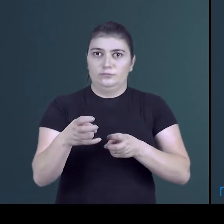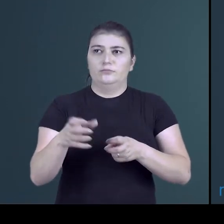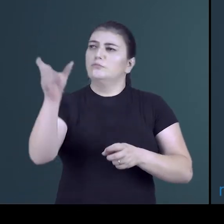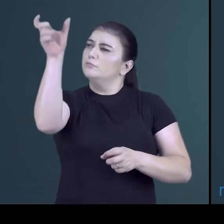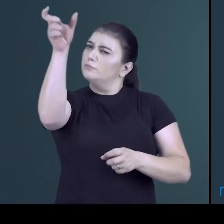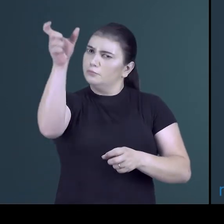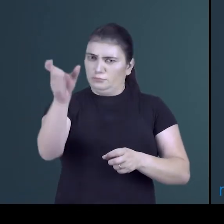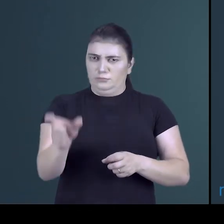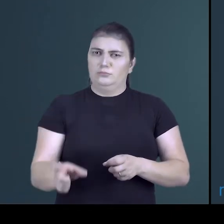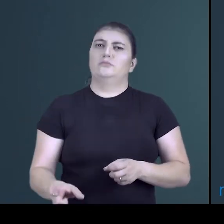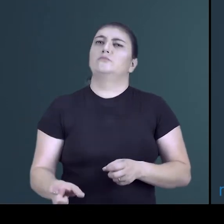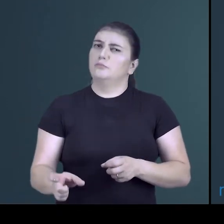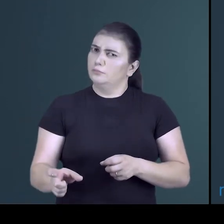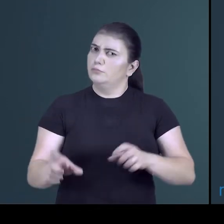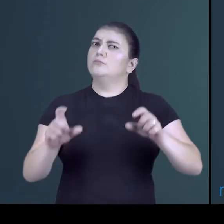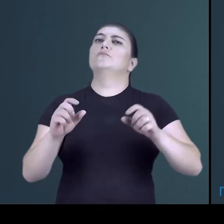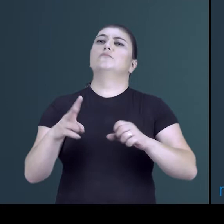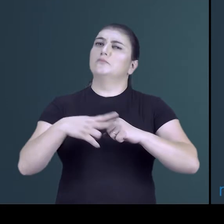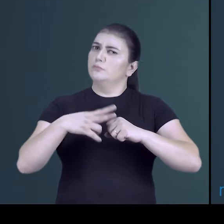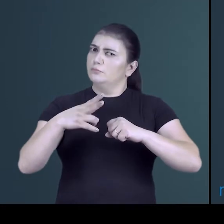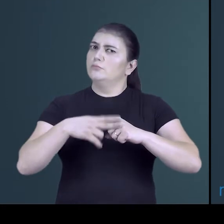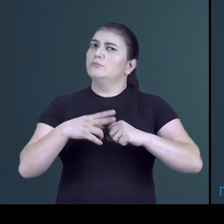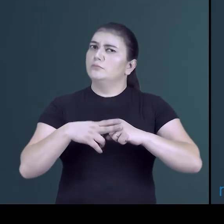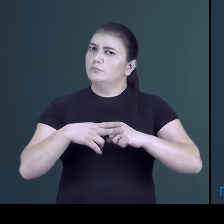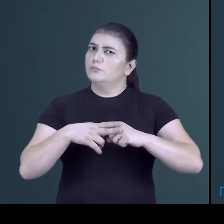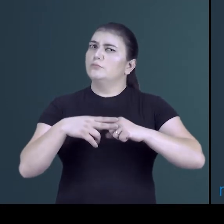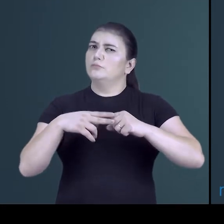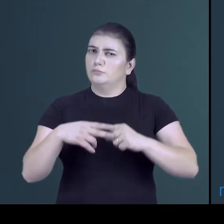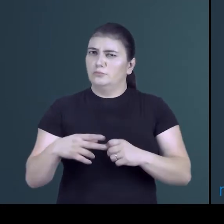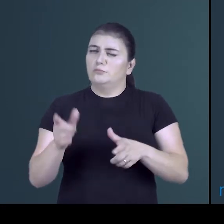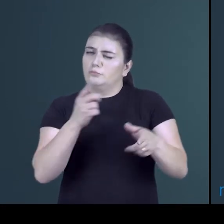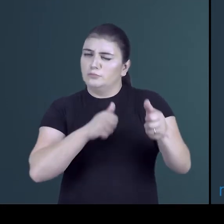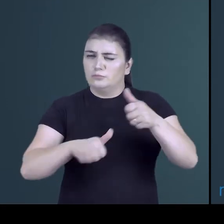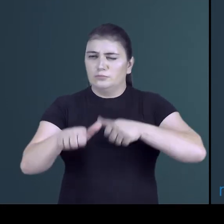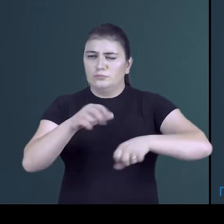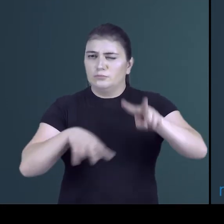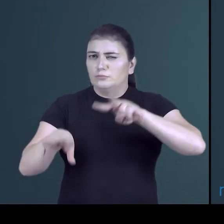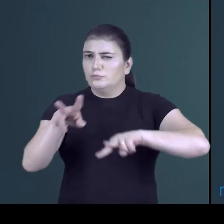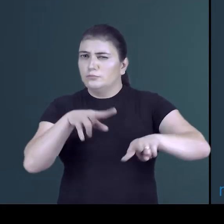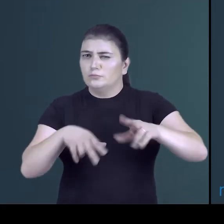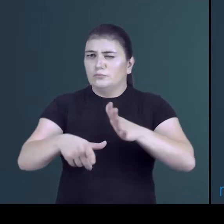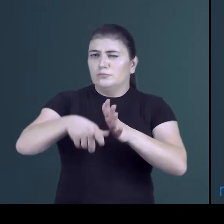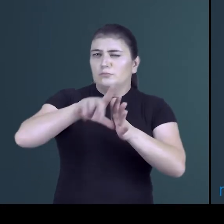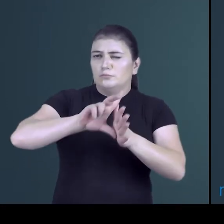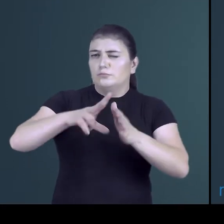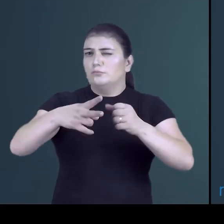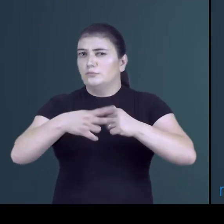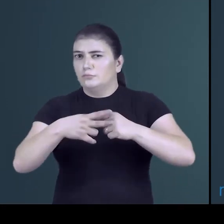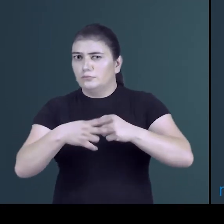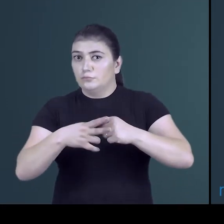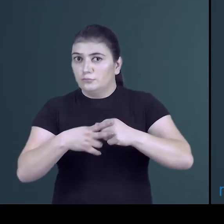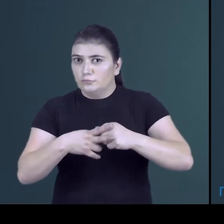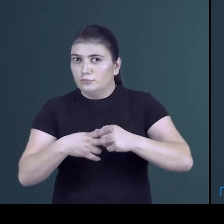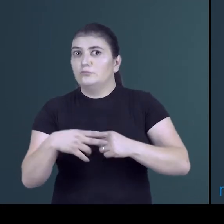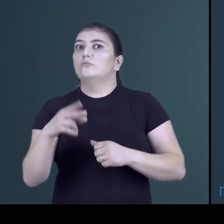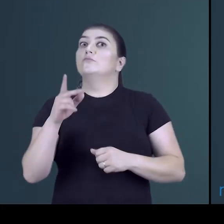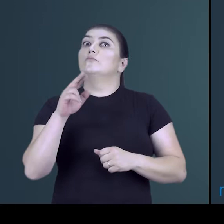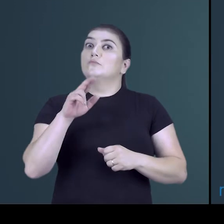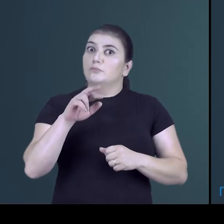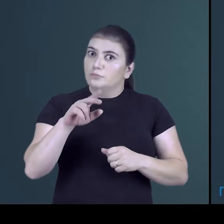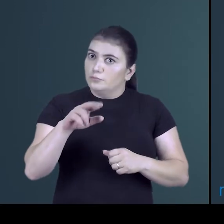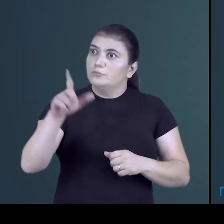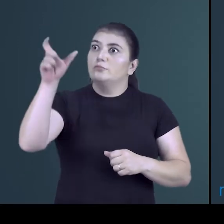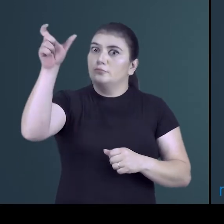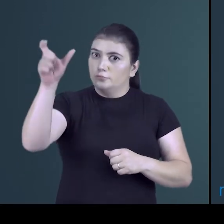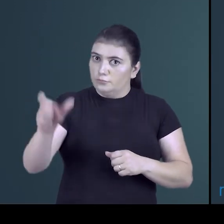onde está o sujeito desse verbo. Analisamos a formação desse sujeito. Se estiver antes do verbo, o verbo vai ficar igual a